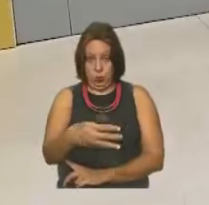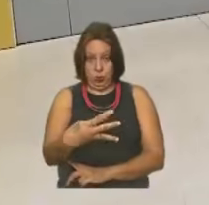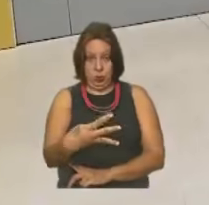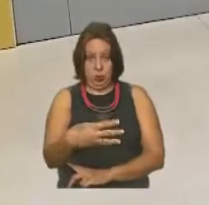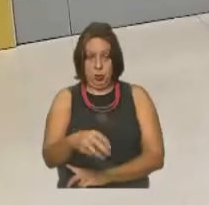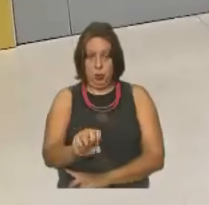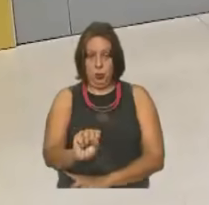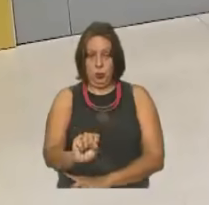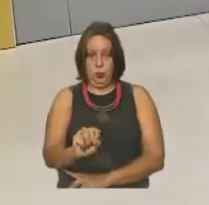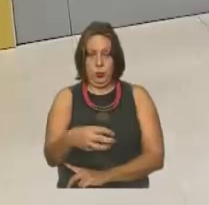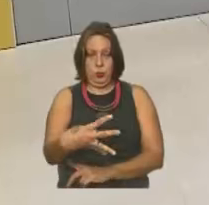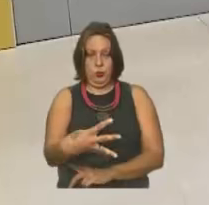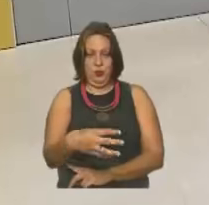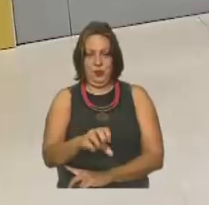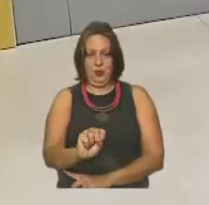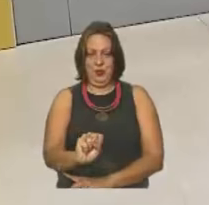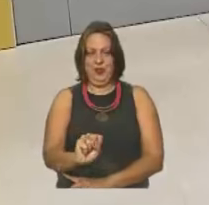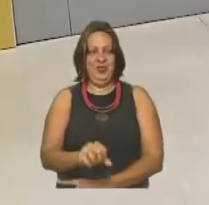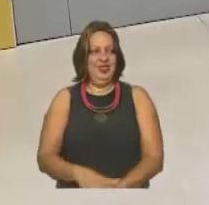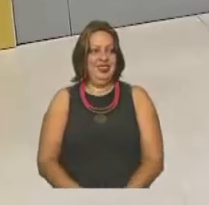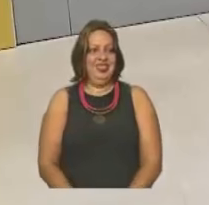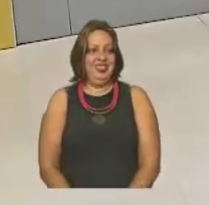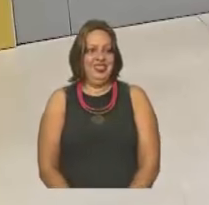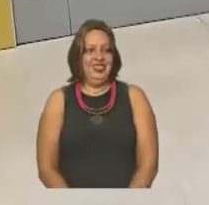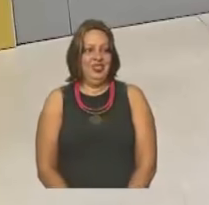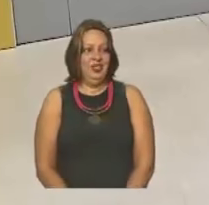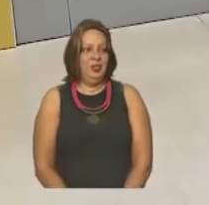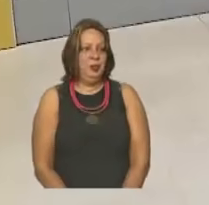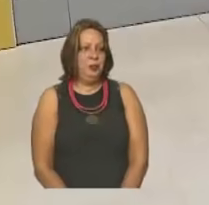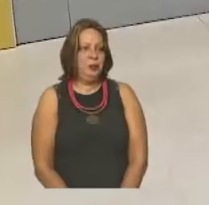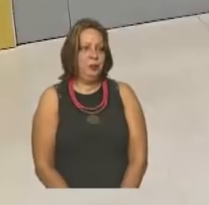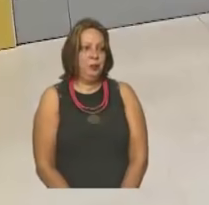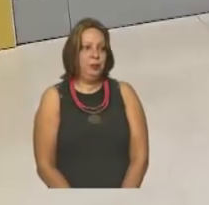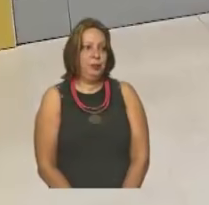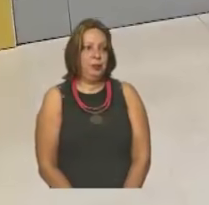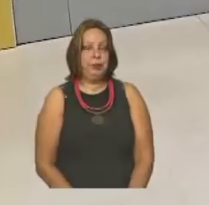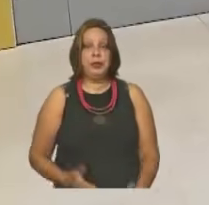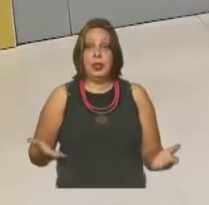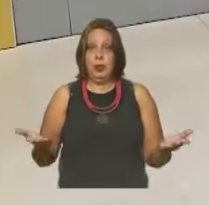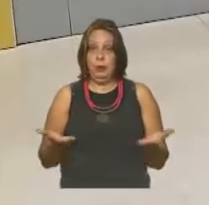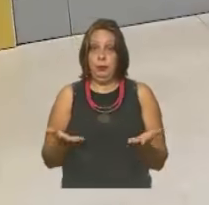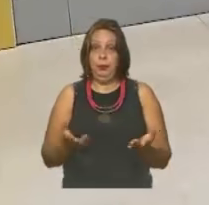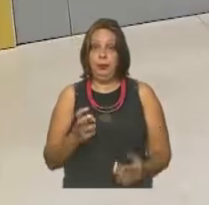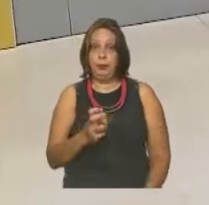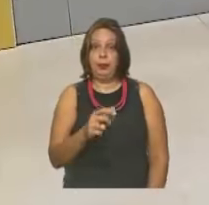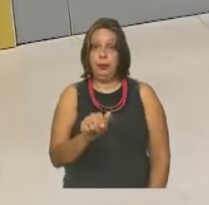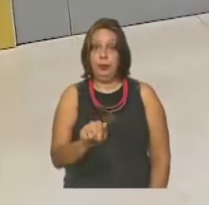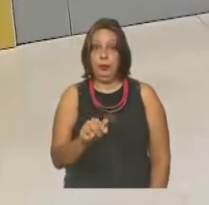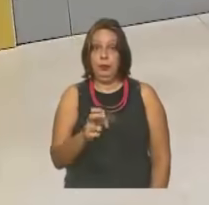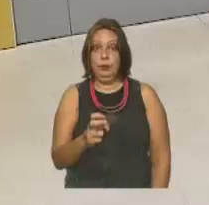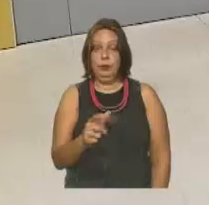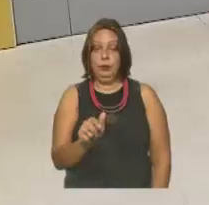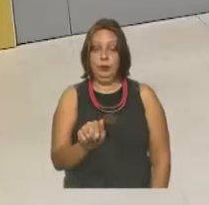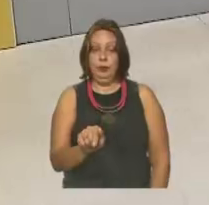aí, 48, 48, 48 sorteado e agora 57,